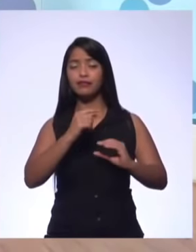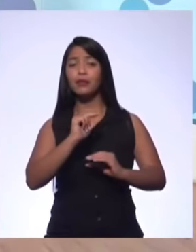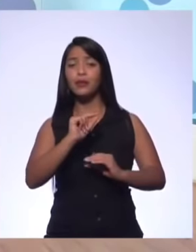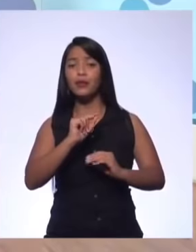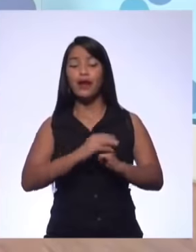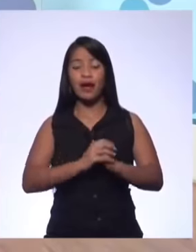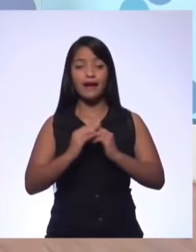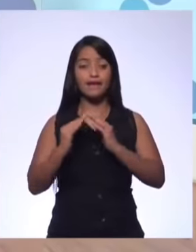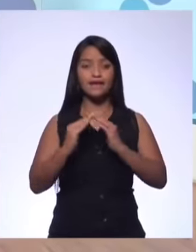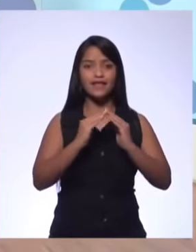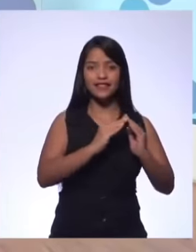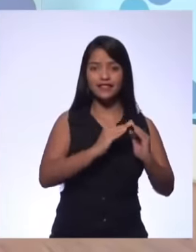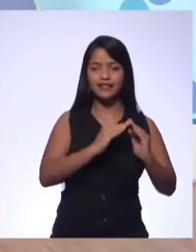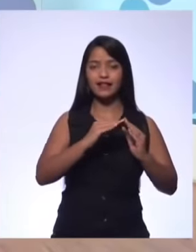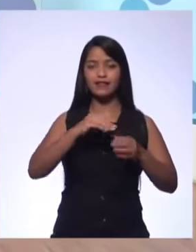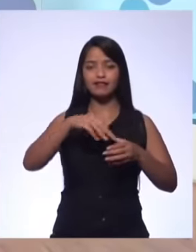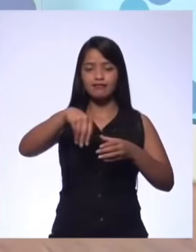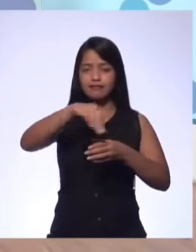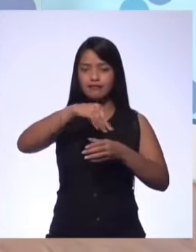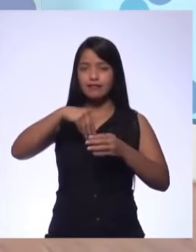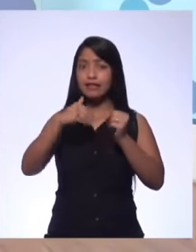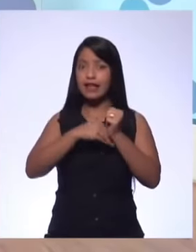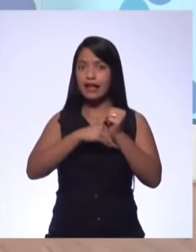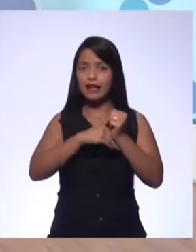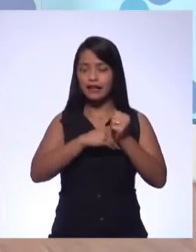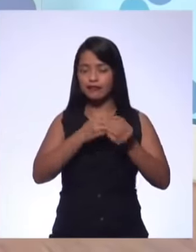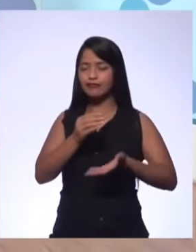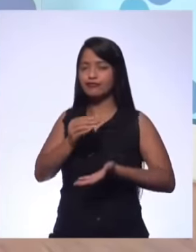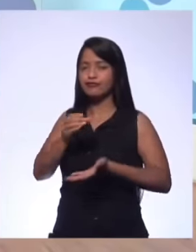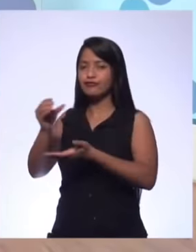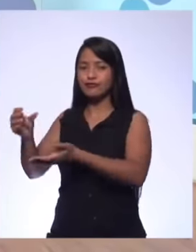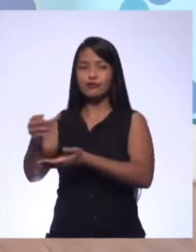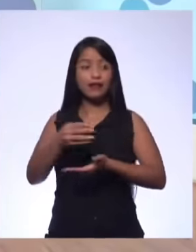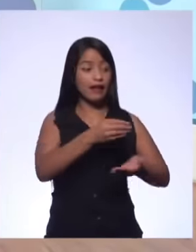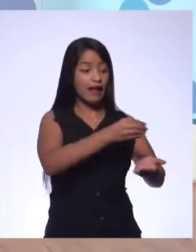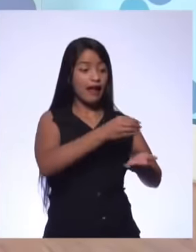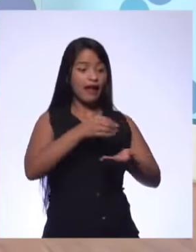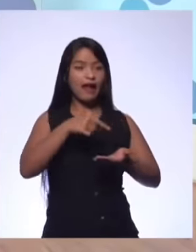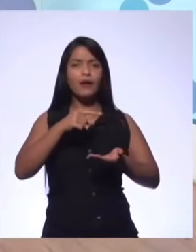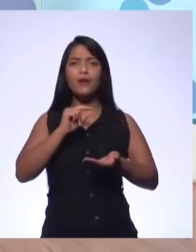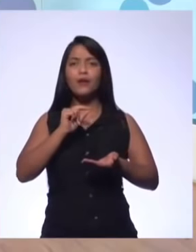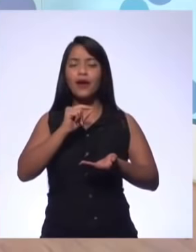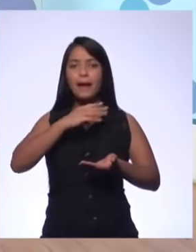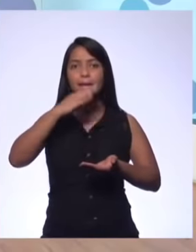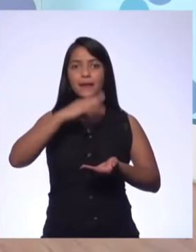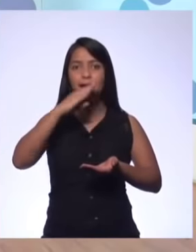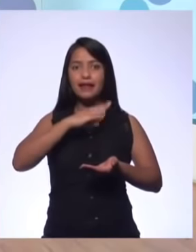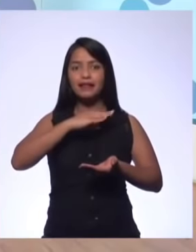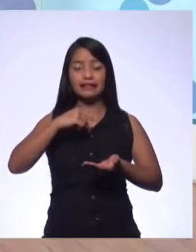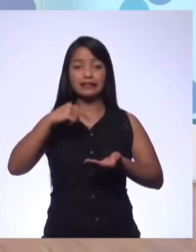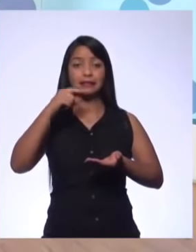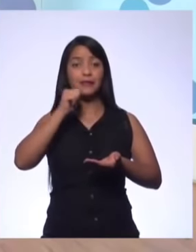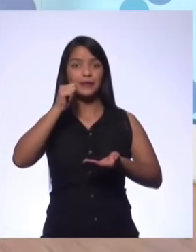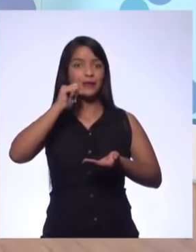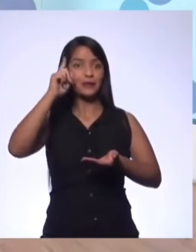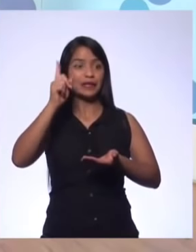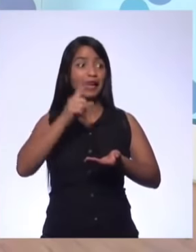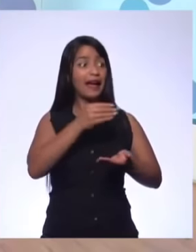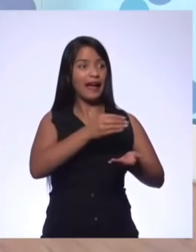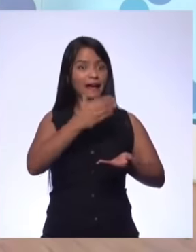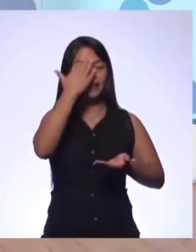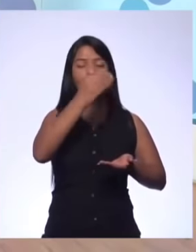secreto. Mas o tempero secreto era pimenta pura. E aí, os dois comeram e você imagina a cara do marido, né?